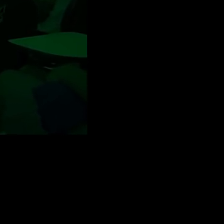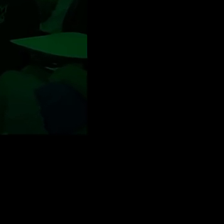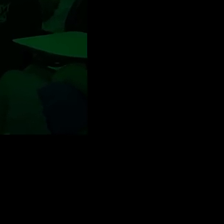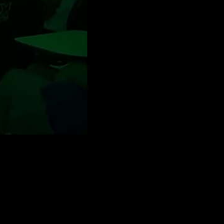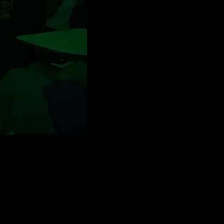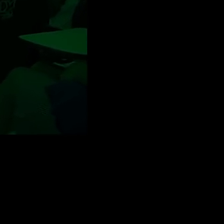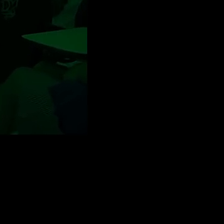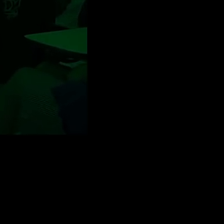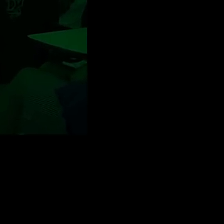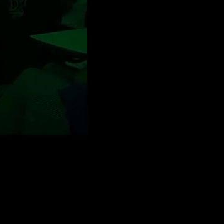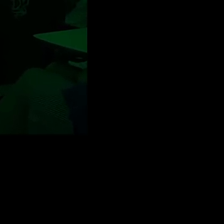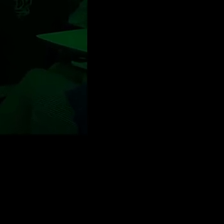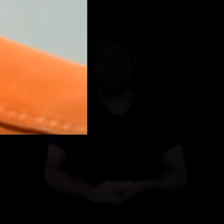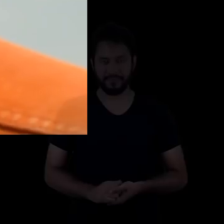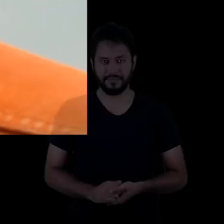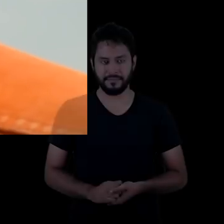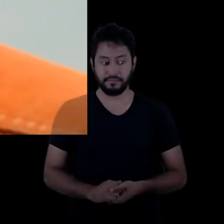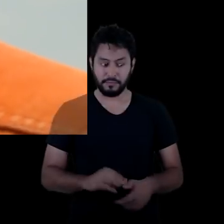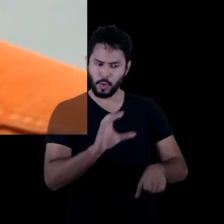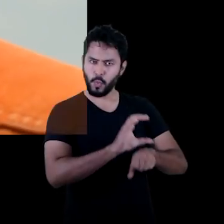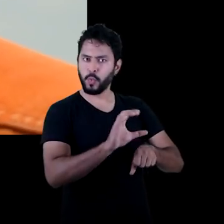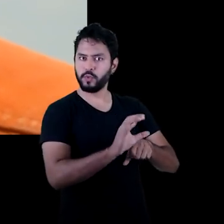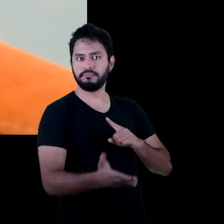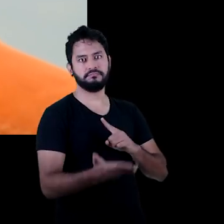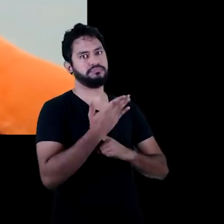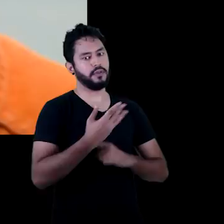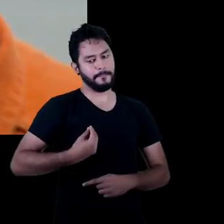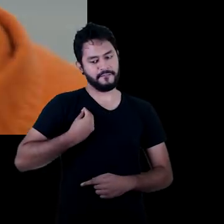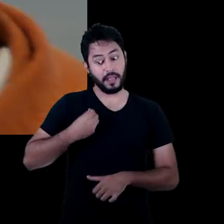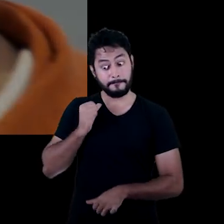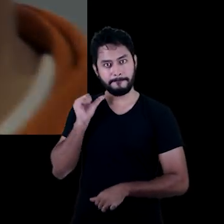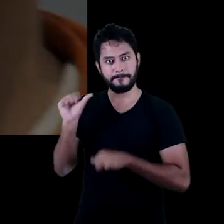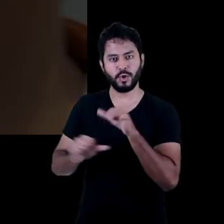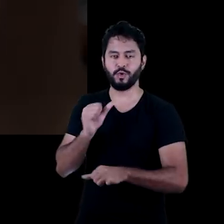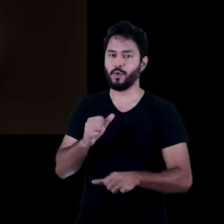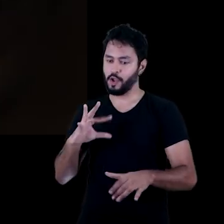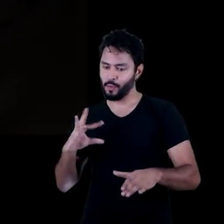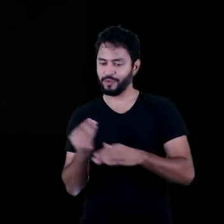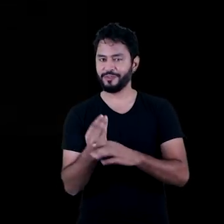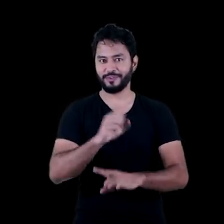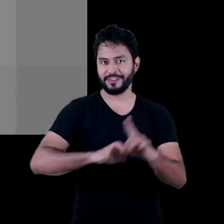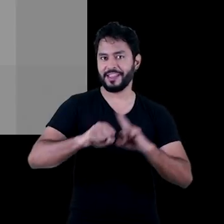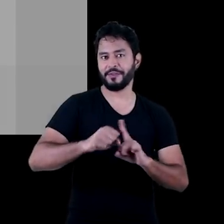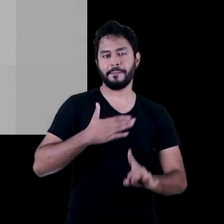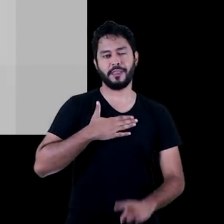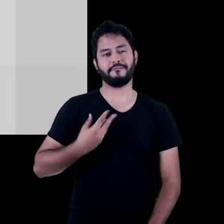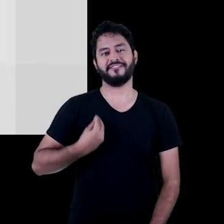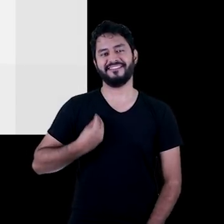Esse curso realmente trouxe uma grande transformação social na minha vida.